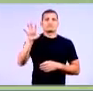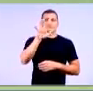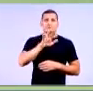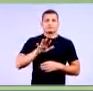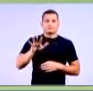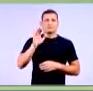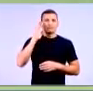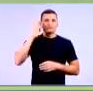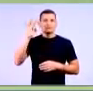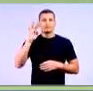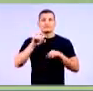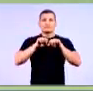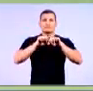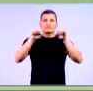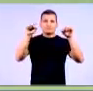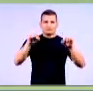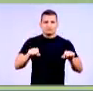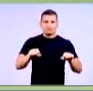da teoria de sistemas,